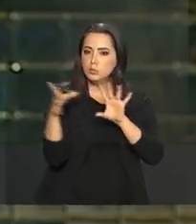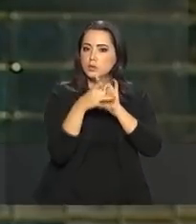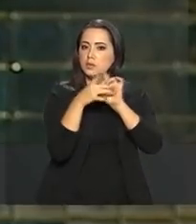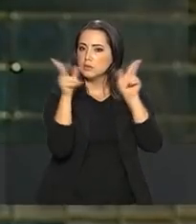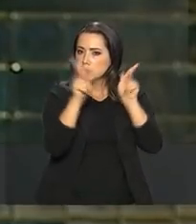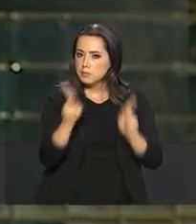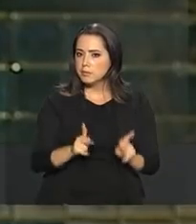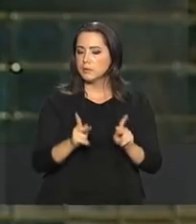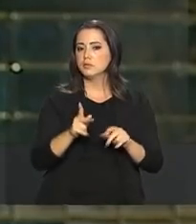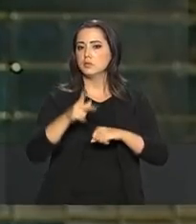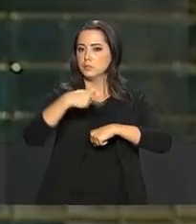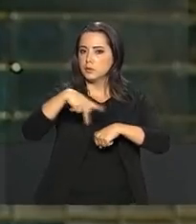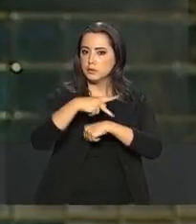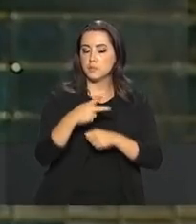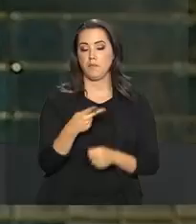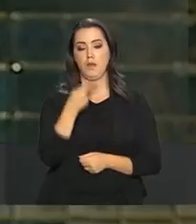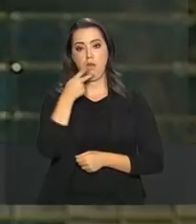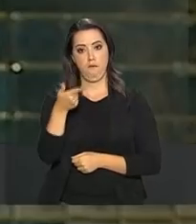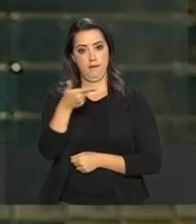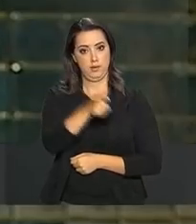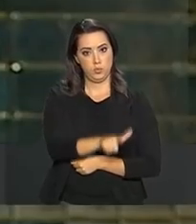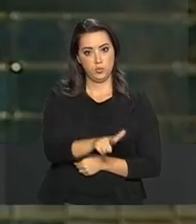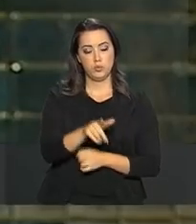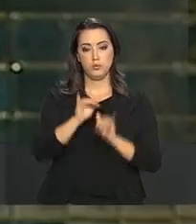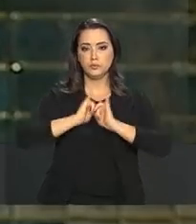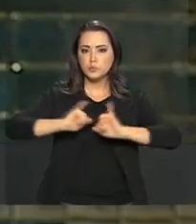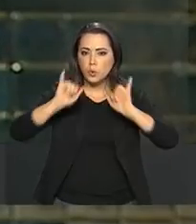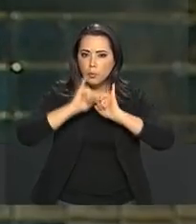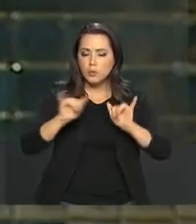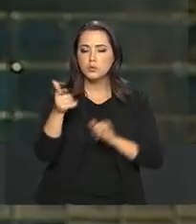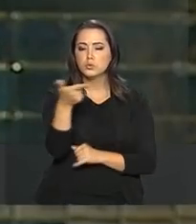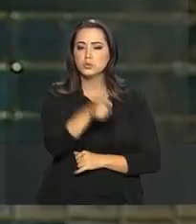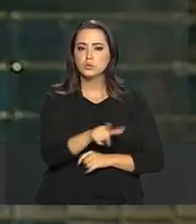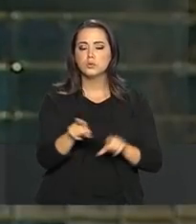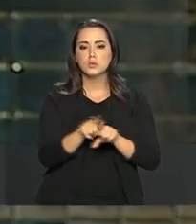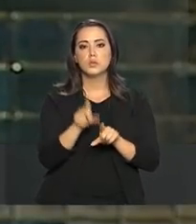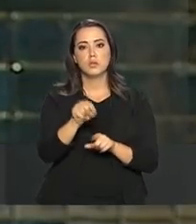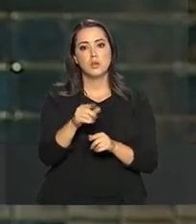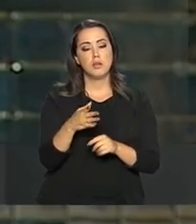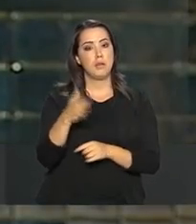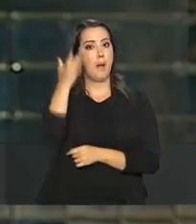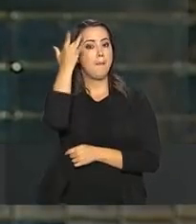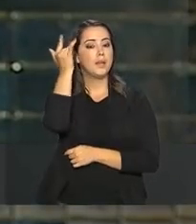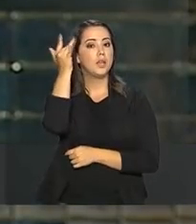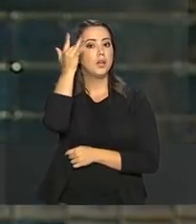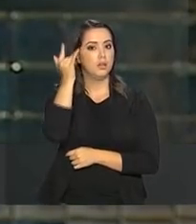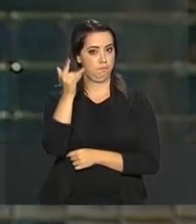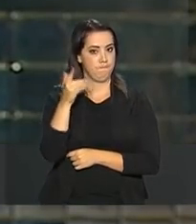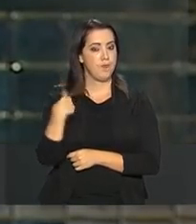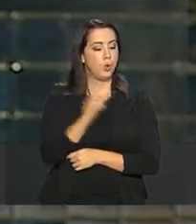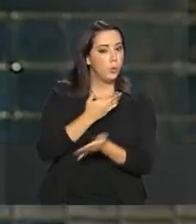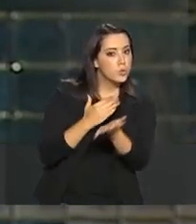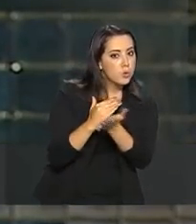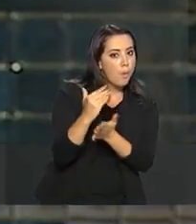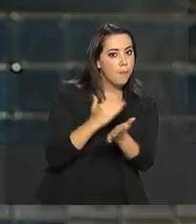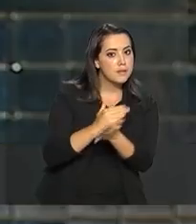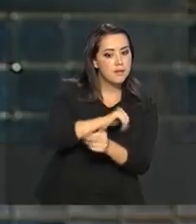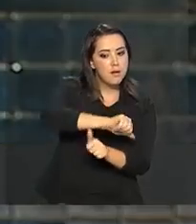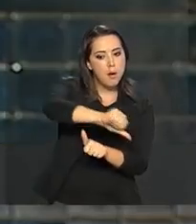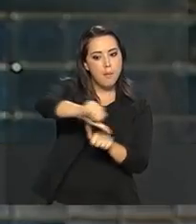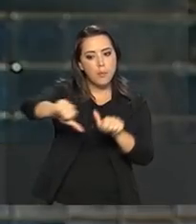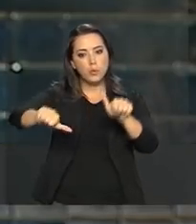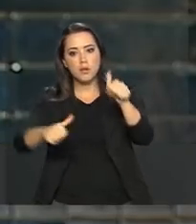neste momento como único mais uma vez a todos vocês que a partir de amanhã nós iniciaremos a transição